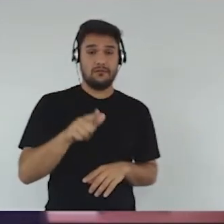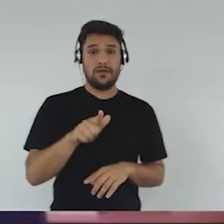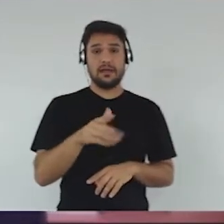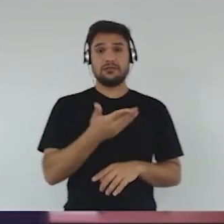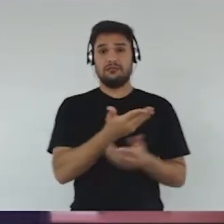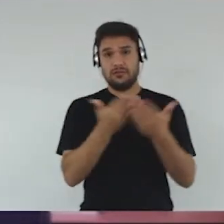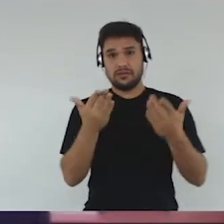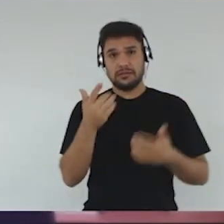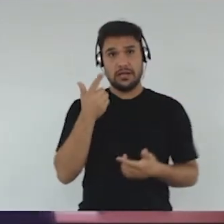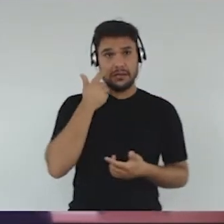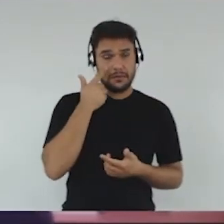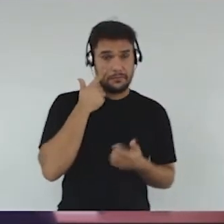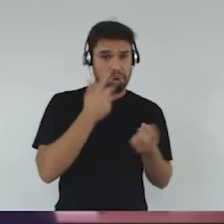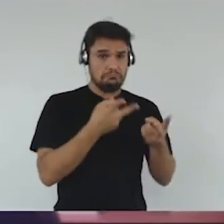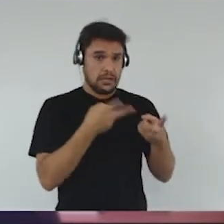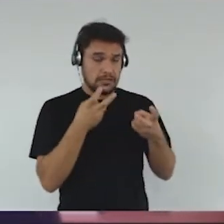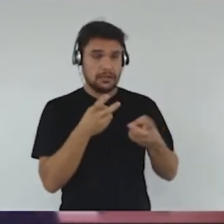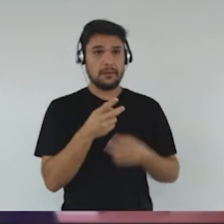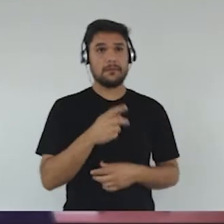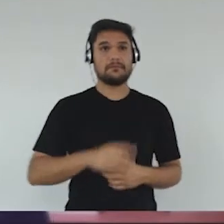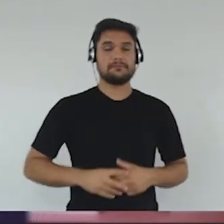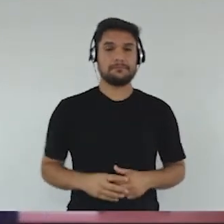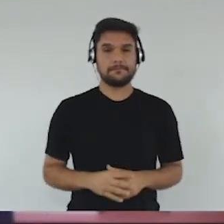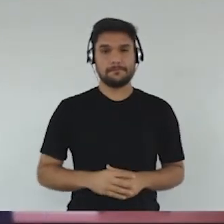senhores vejam, esse